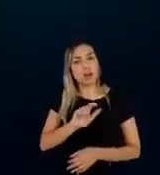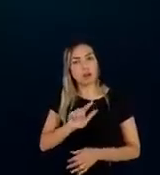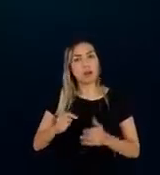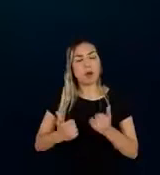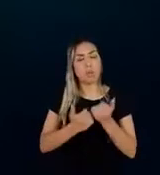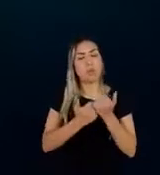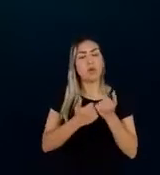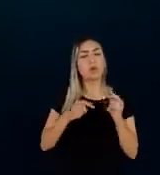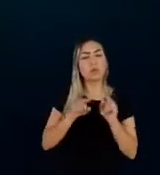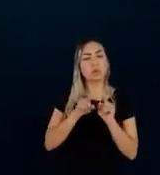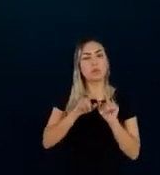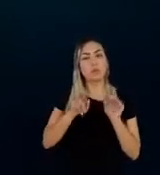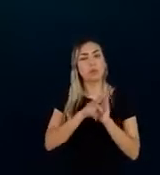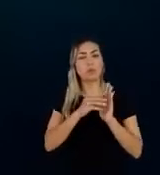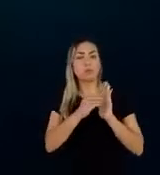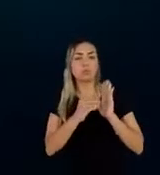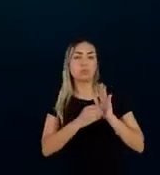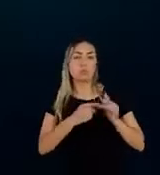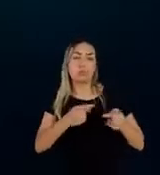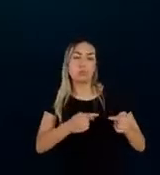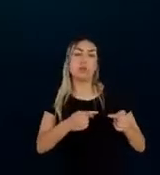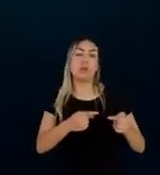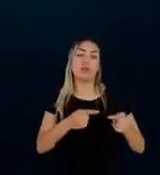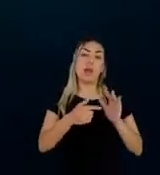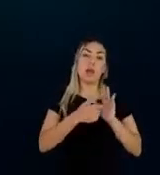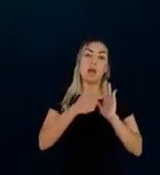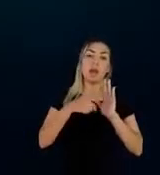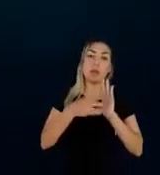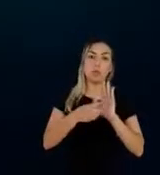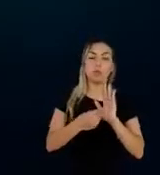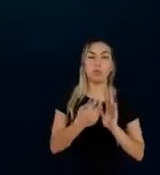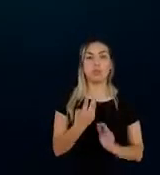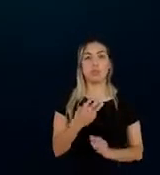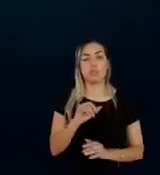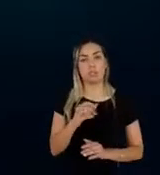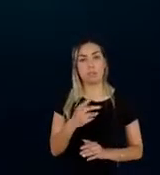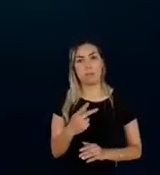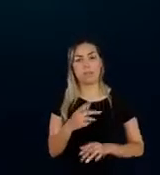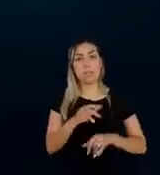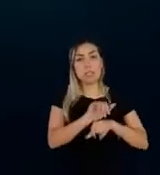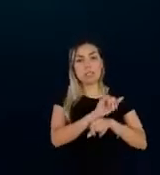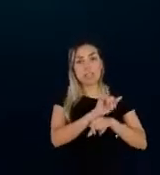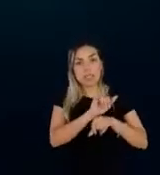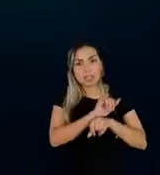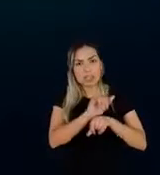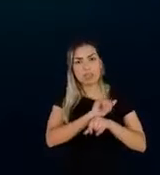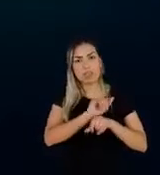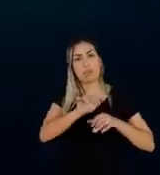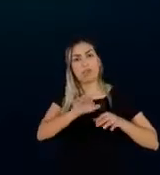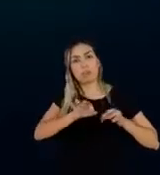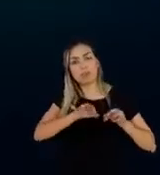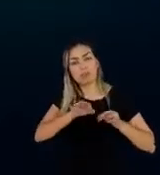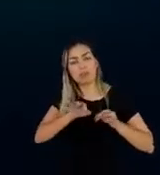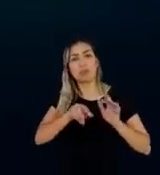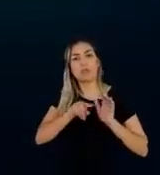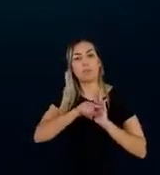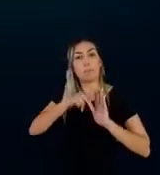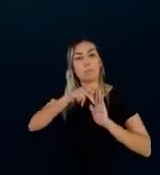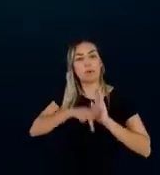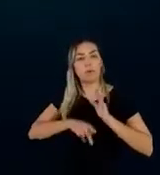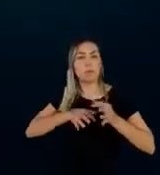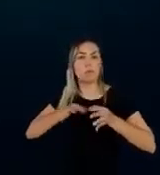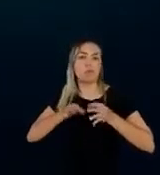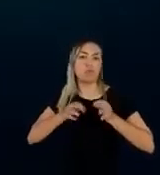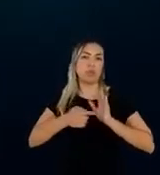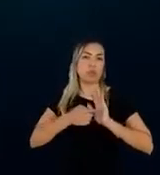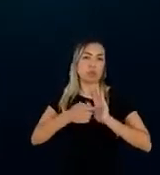na consulta pública foi o modelo E3P, Estratégia, Planejamento, Programa e Projeto, né, que